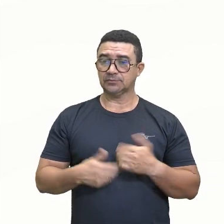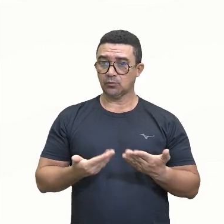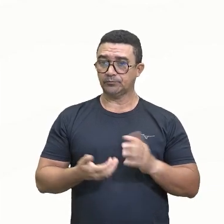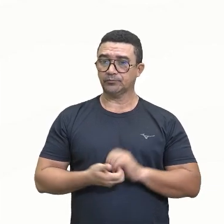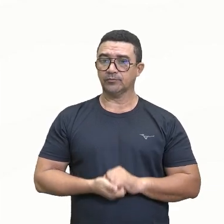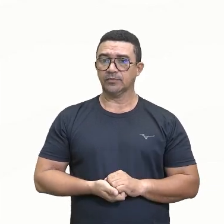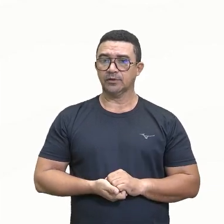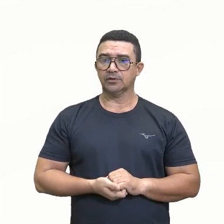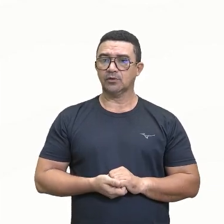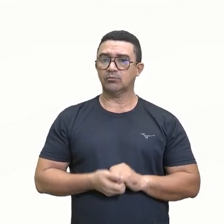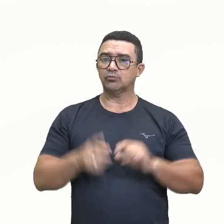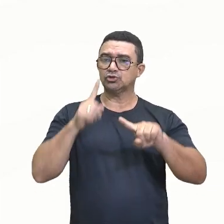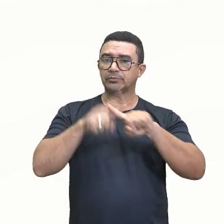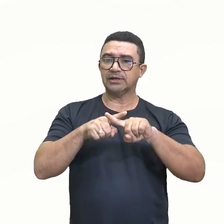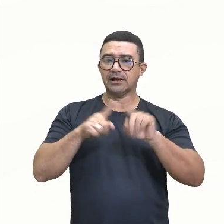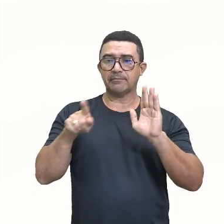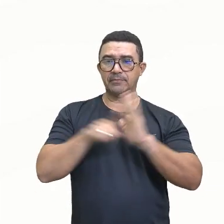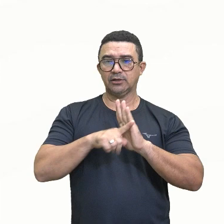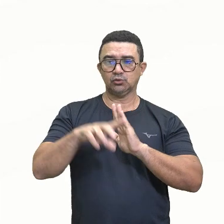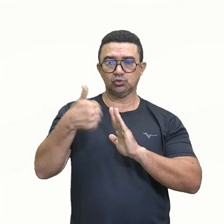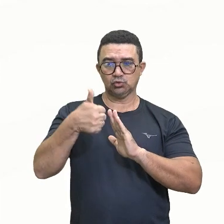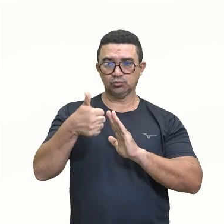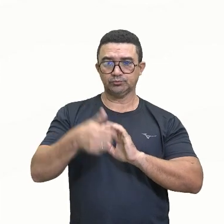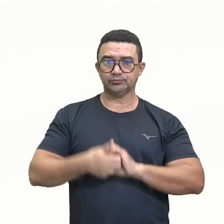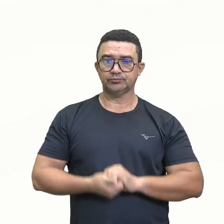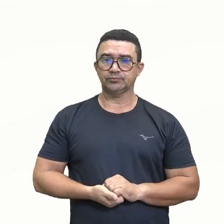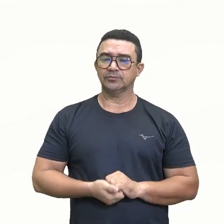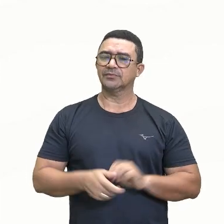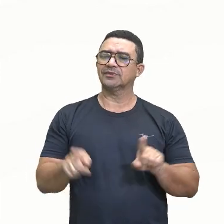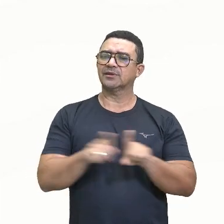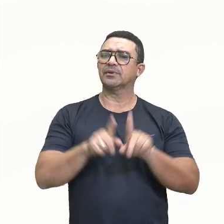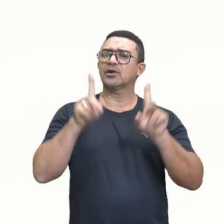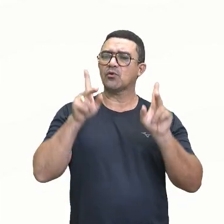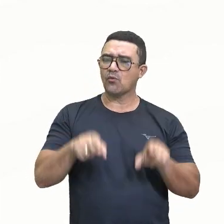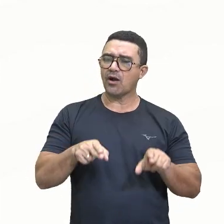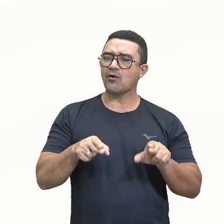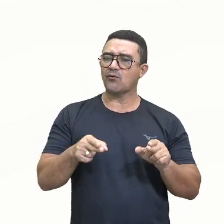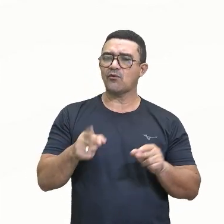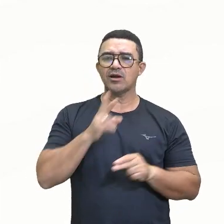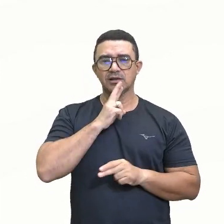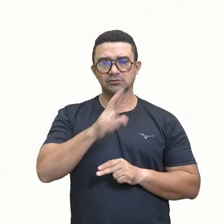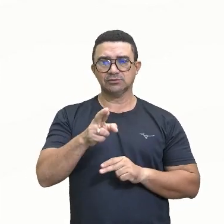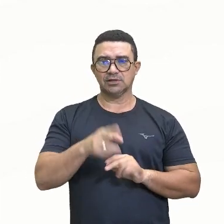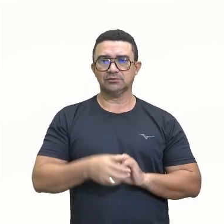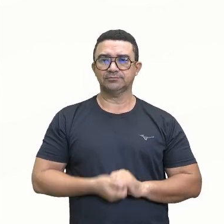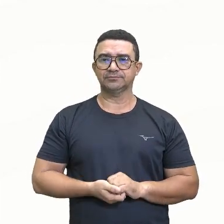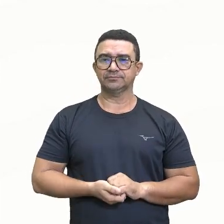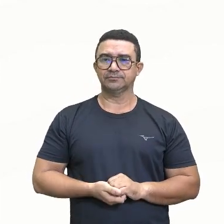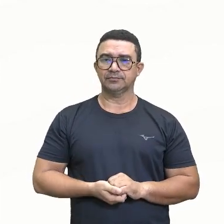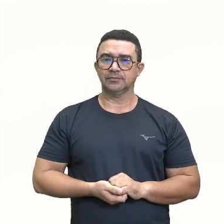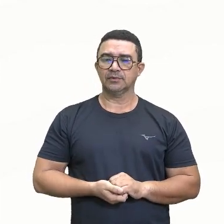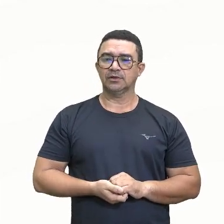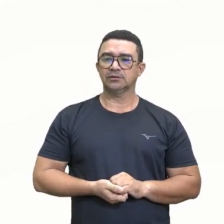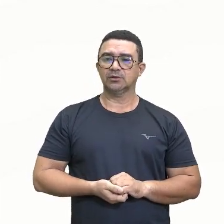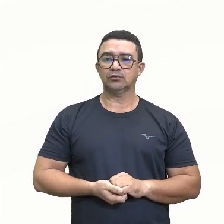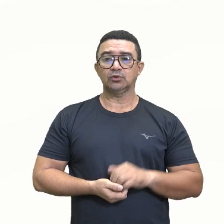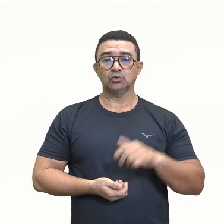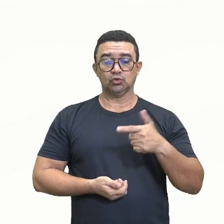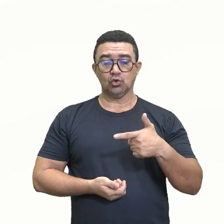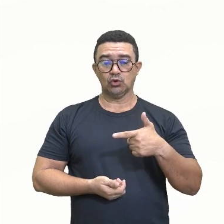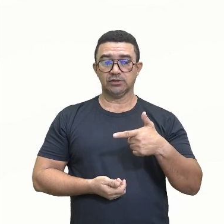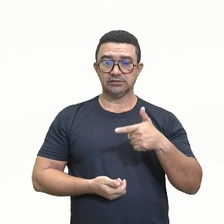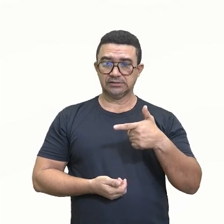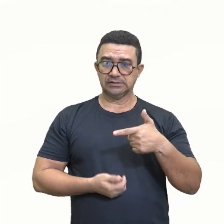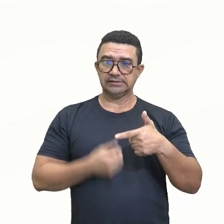aí? Multiplica por menos 1. Então, você vai chegar ao mesmo resultado, 2 elevado a 64 menos 1.